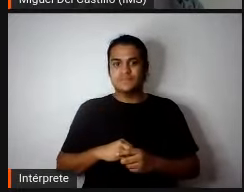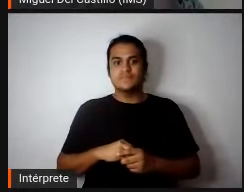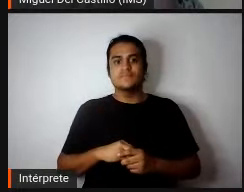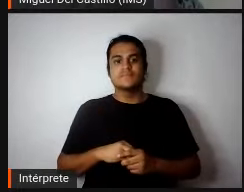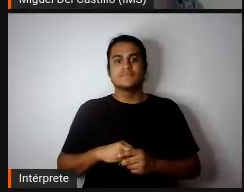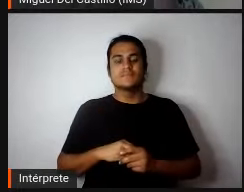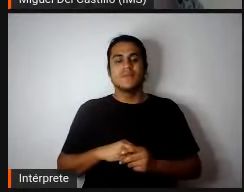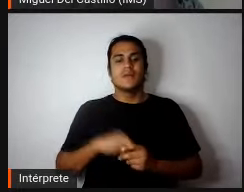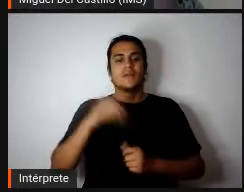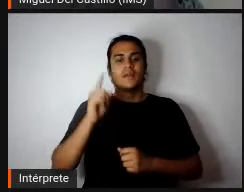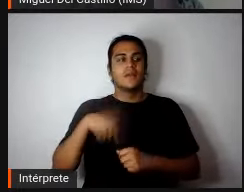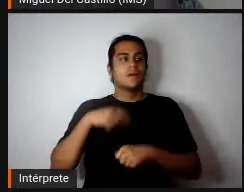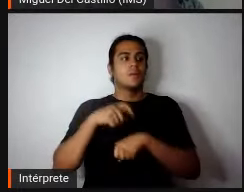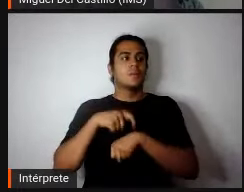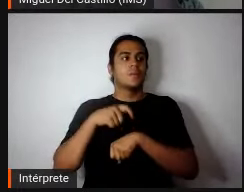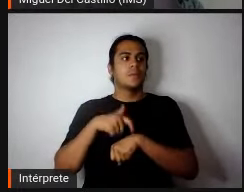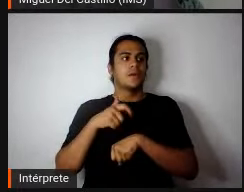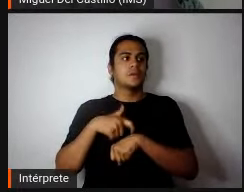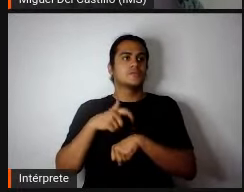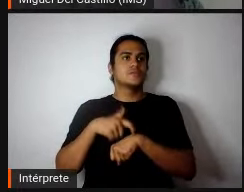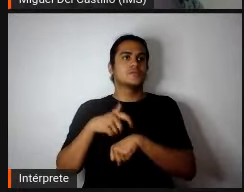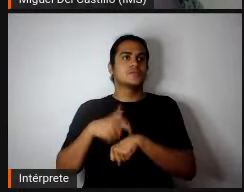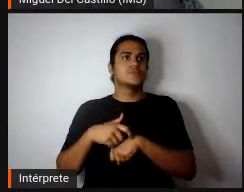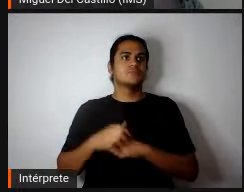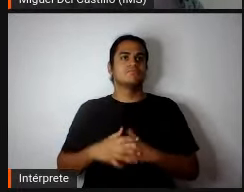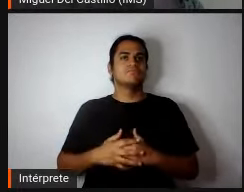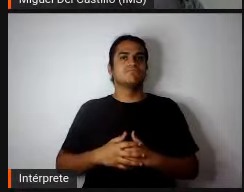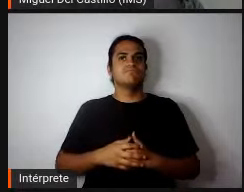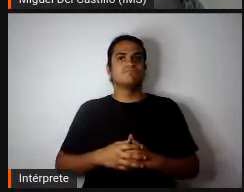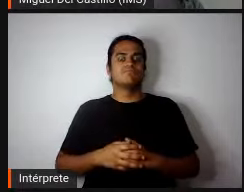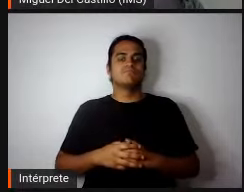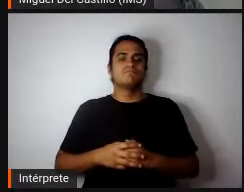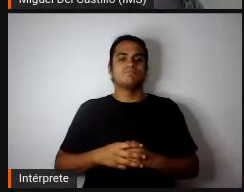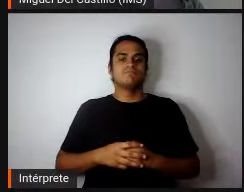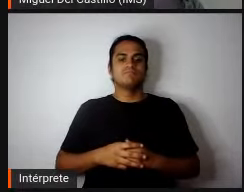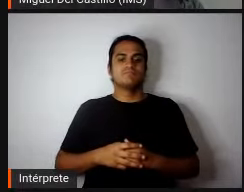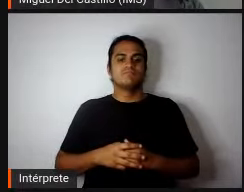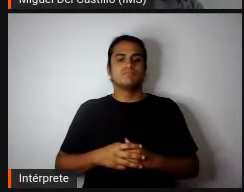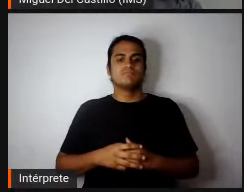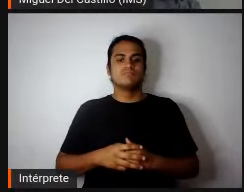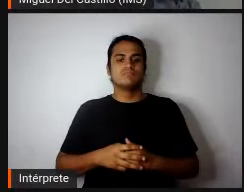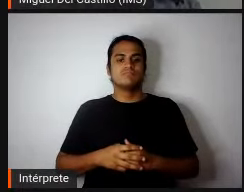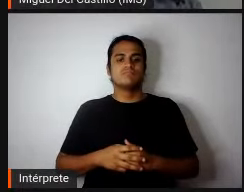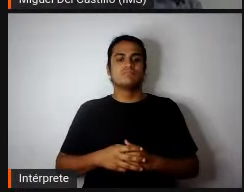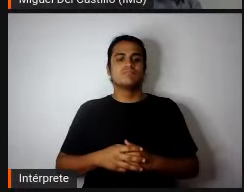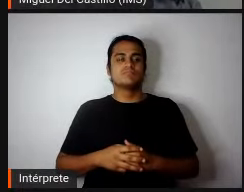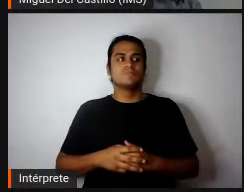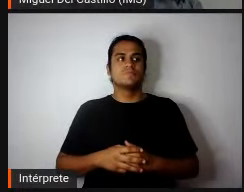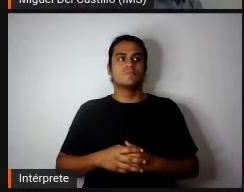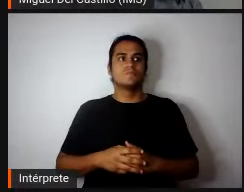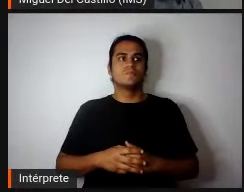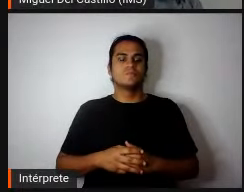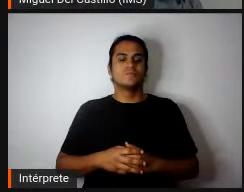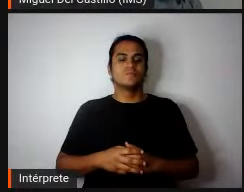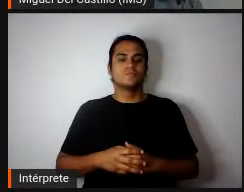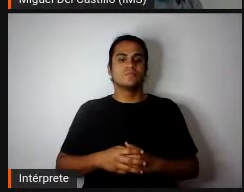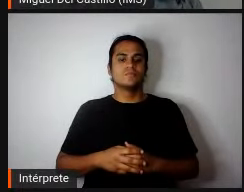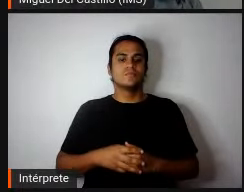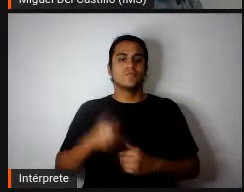um momento que eu já peguei a falar, você vê